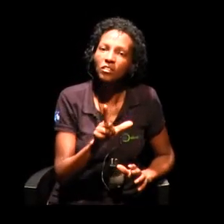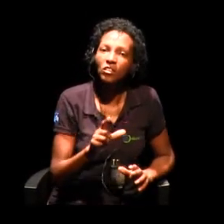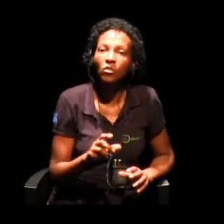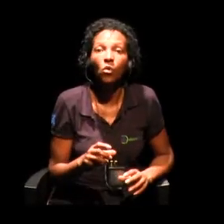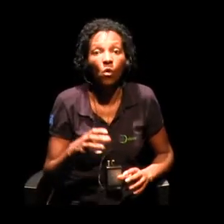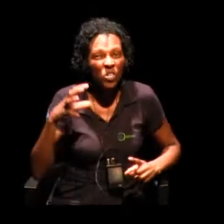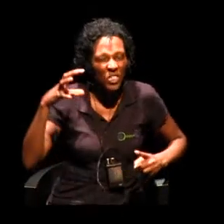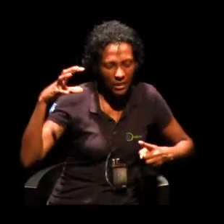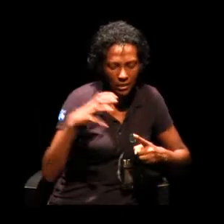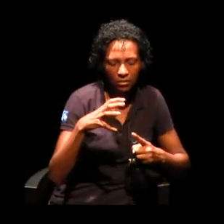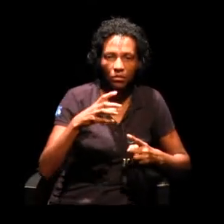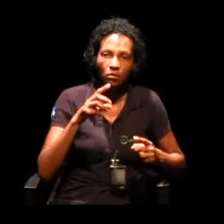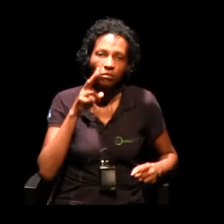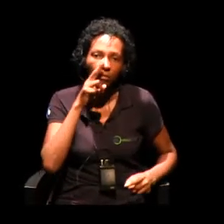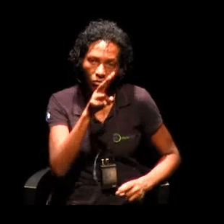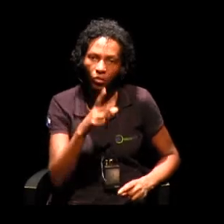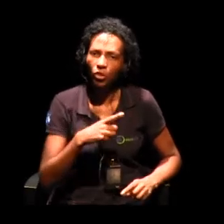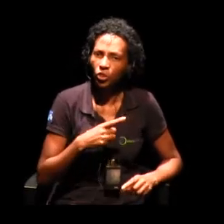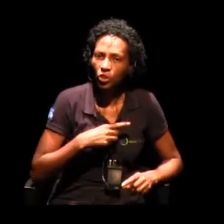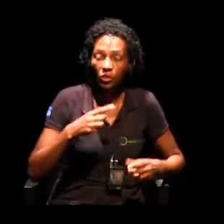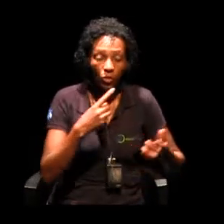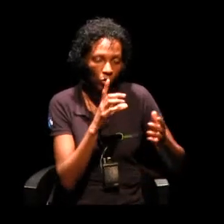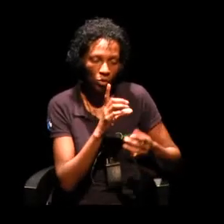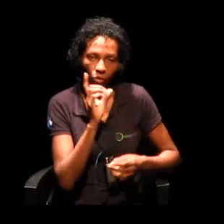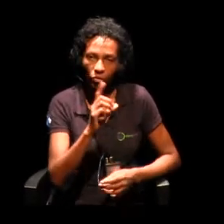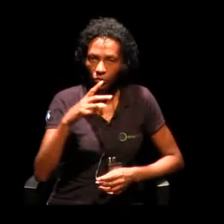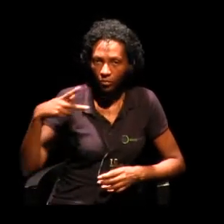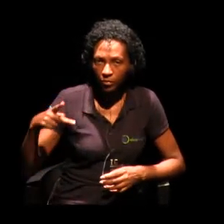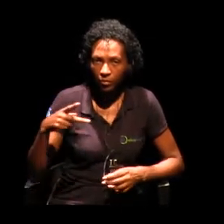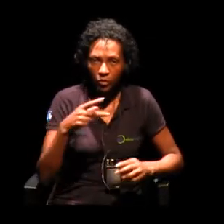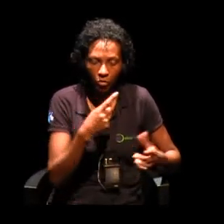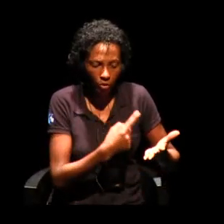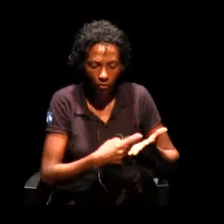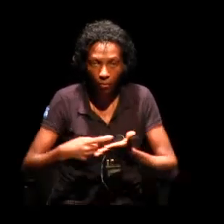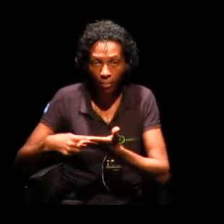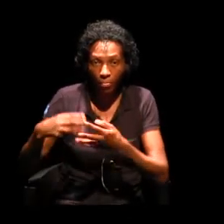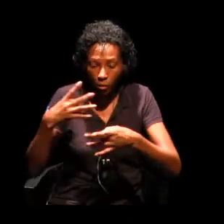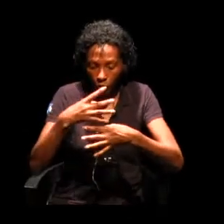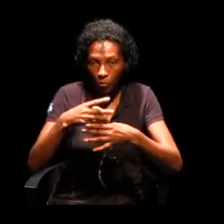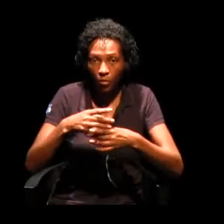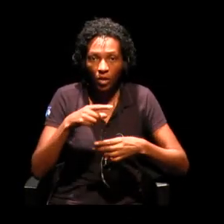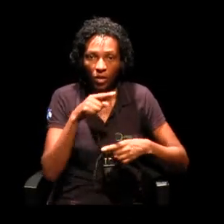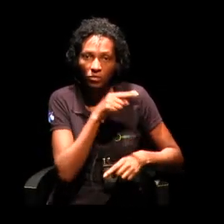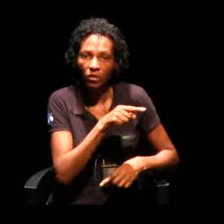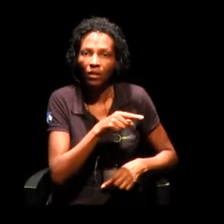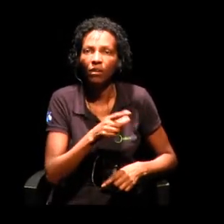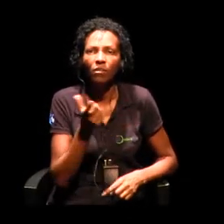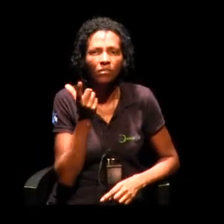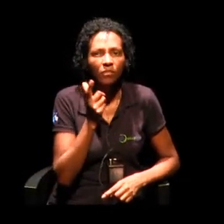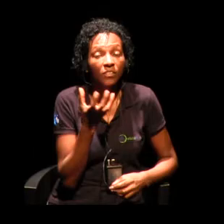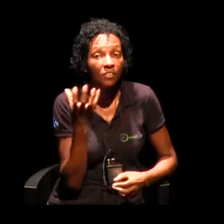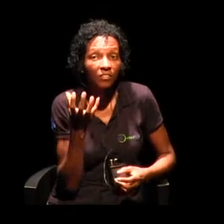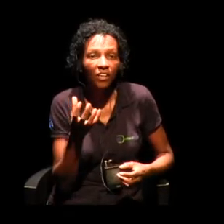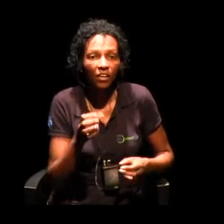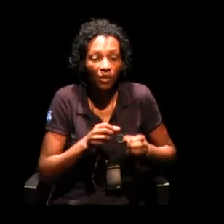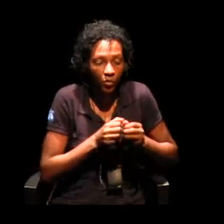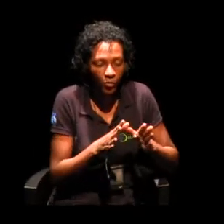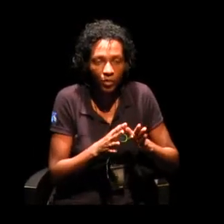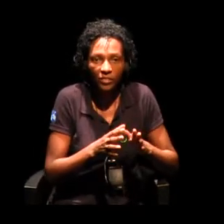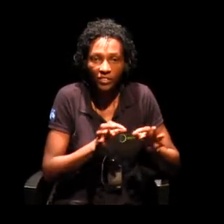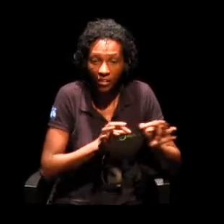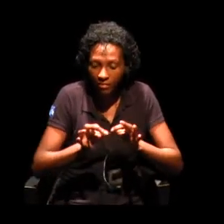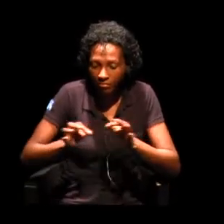Isso poderia causar grandes impactos. O Departamento de Planejamento Urbano da cidade está querendo implementar esse